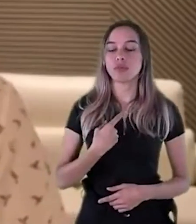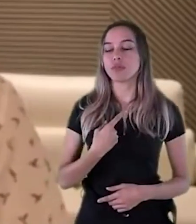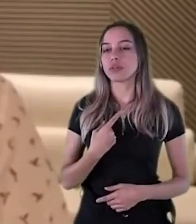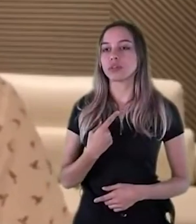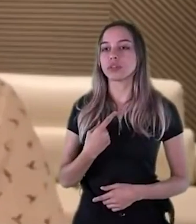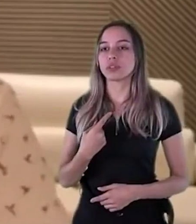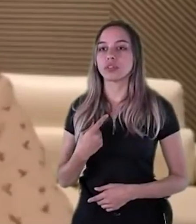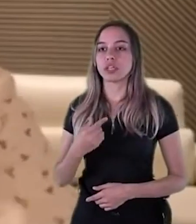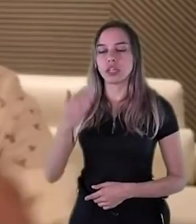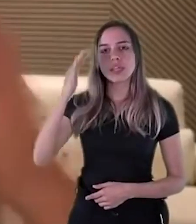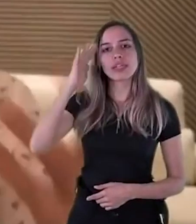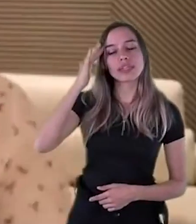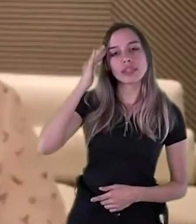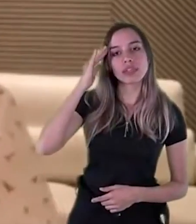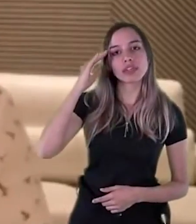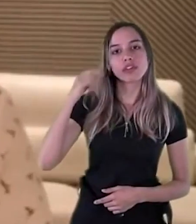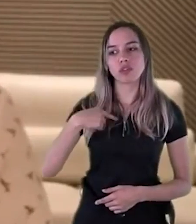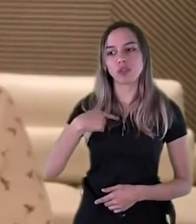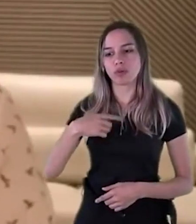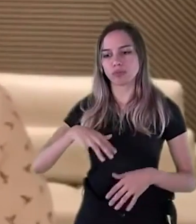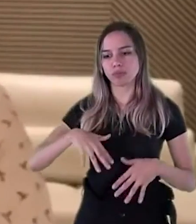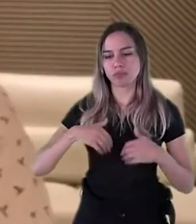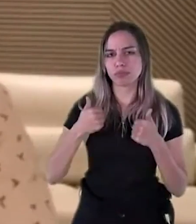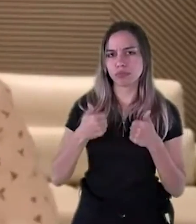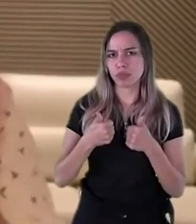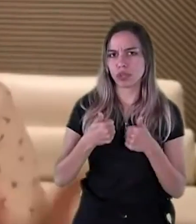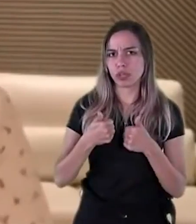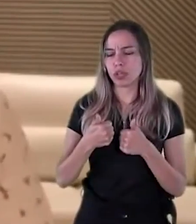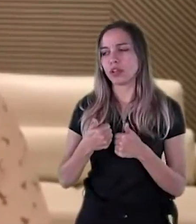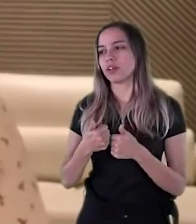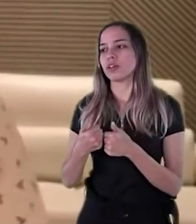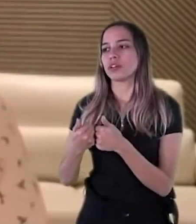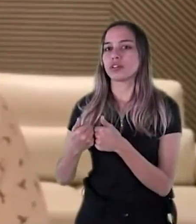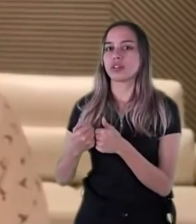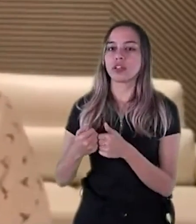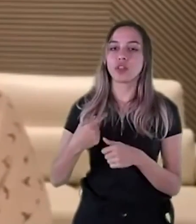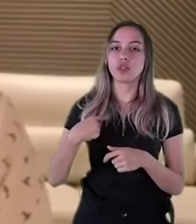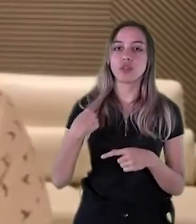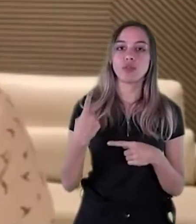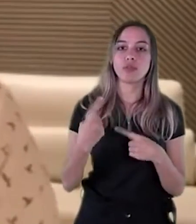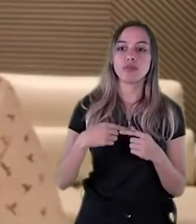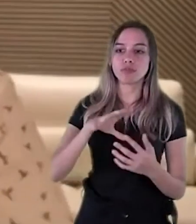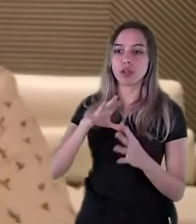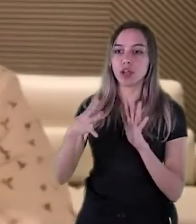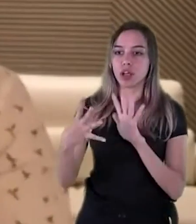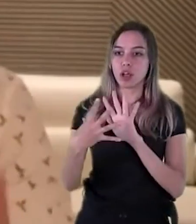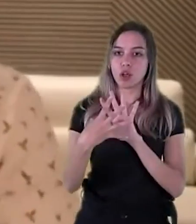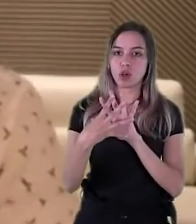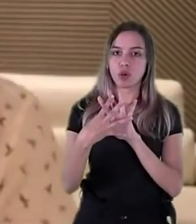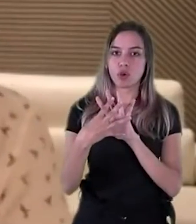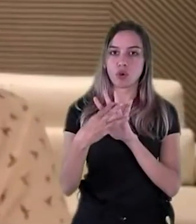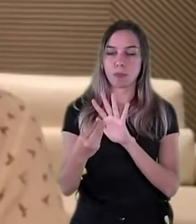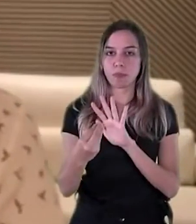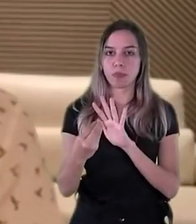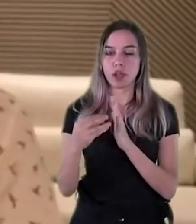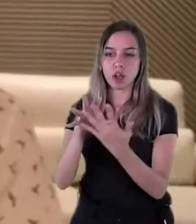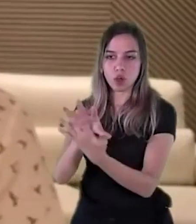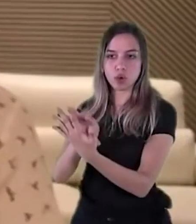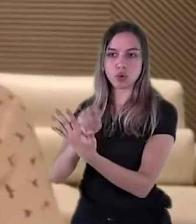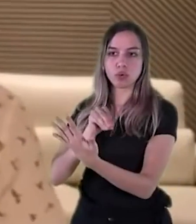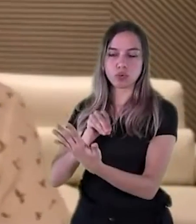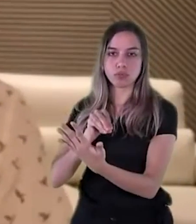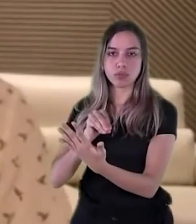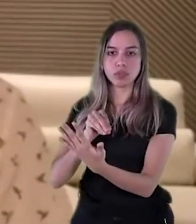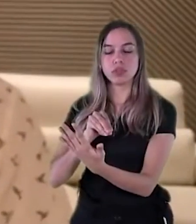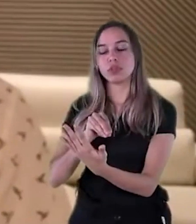interior. Somos muito estimulados ao de fora, a essa dispersão que muitas